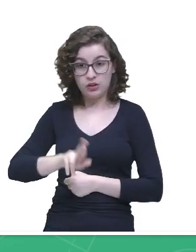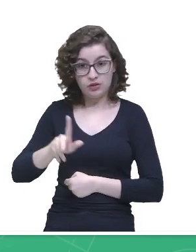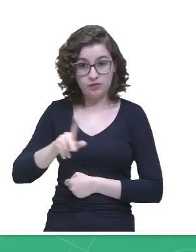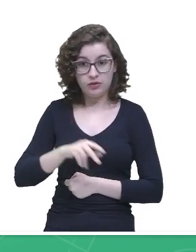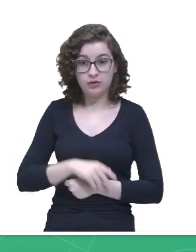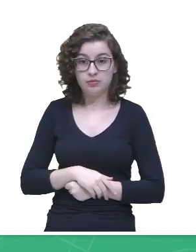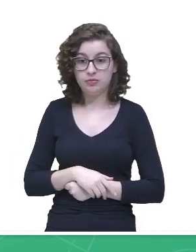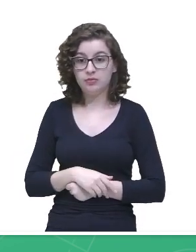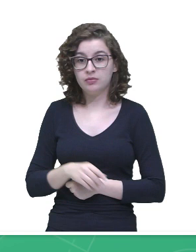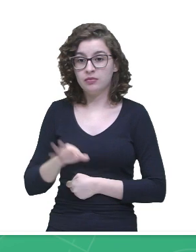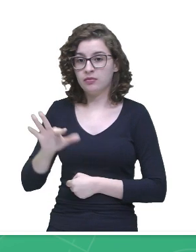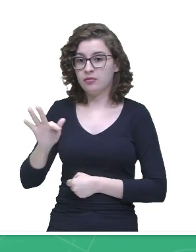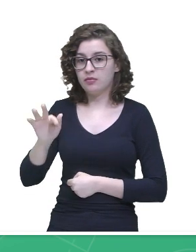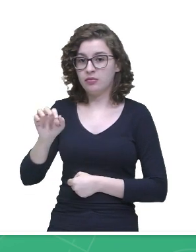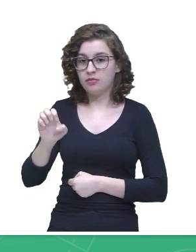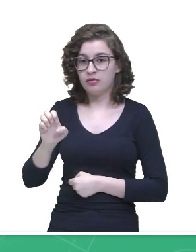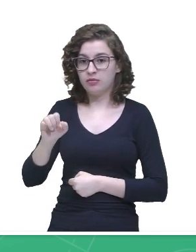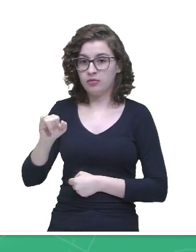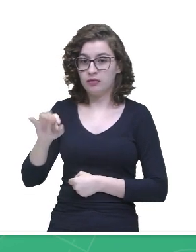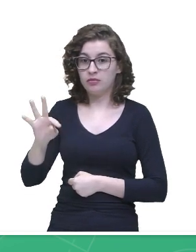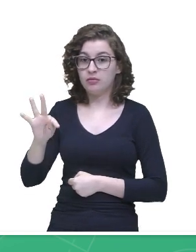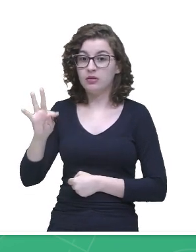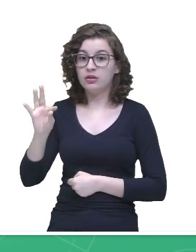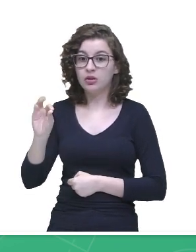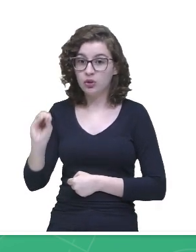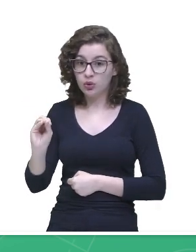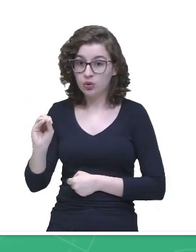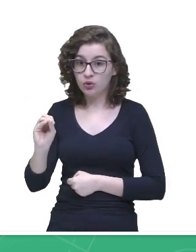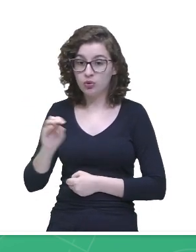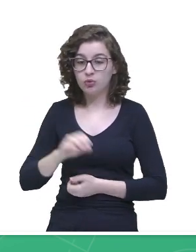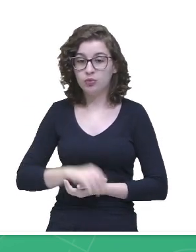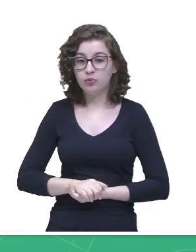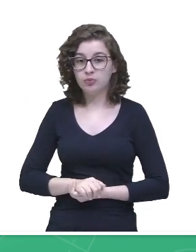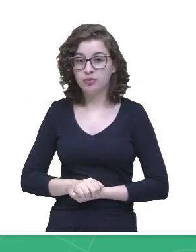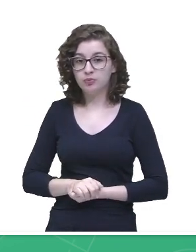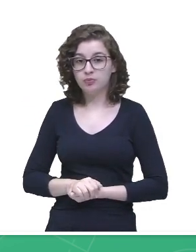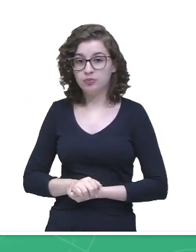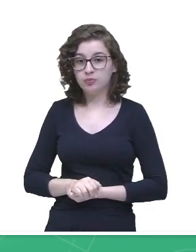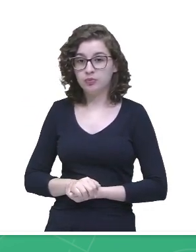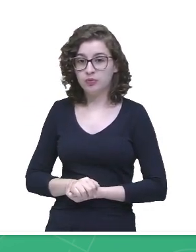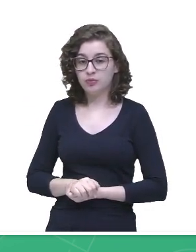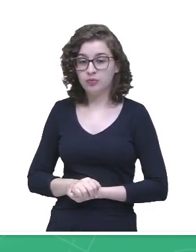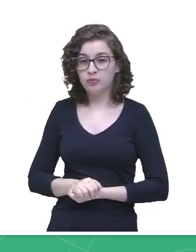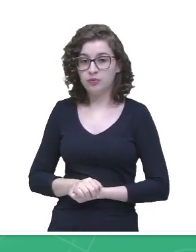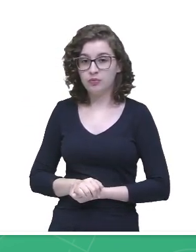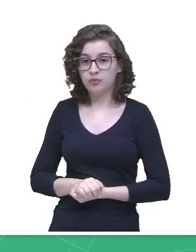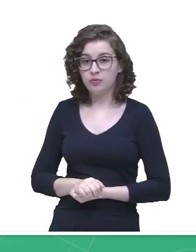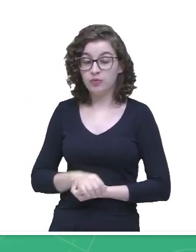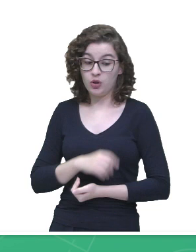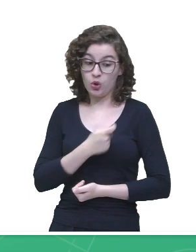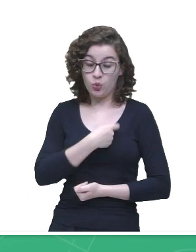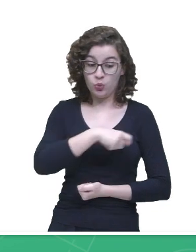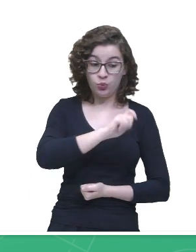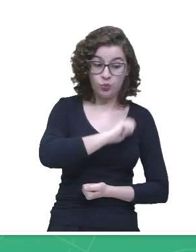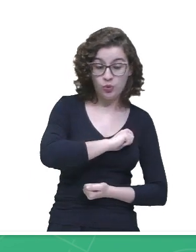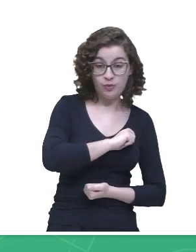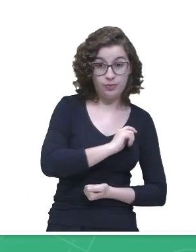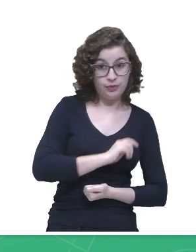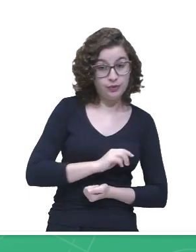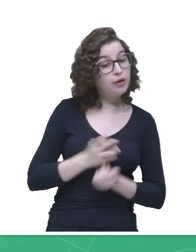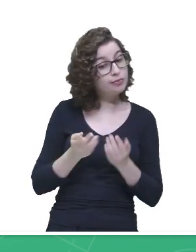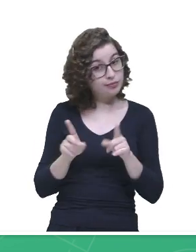feito. Dizer, ninguém diz dizido, dito, né, no português. Na língua espanhola, a mesma coisa. Eu trouxe